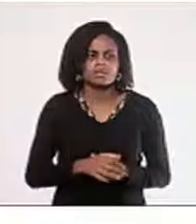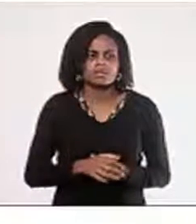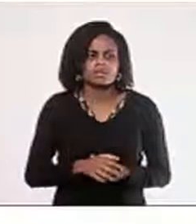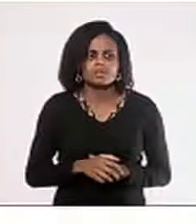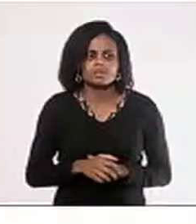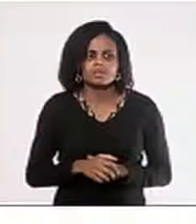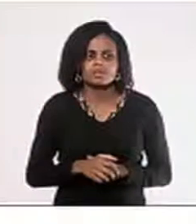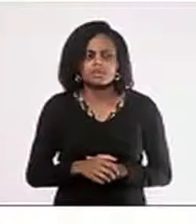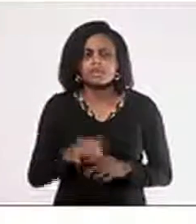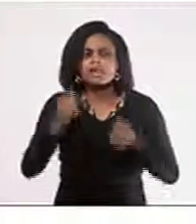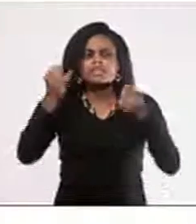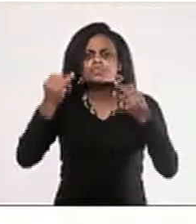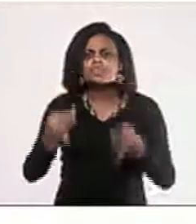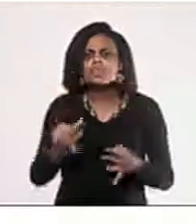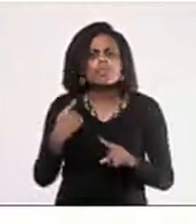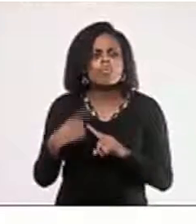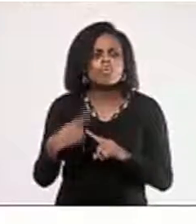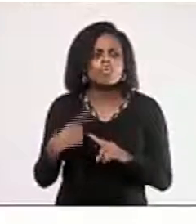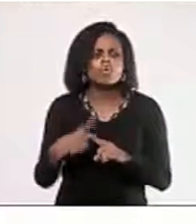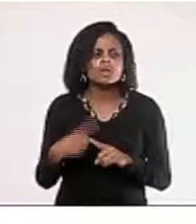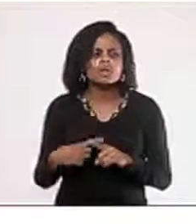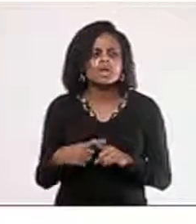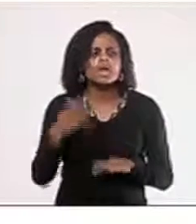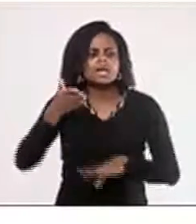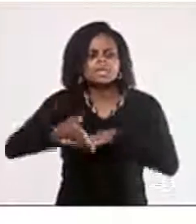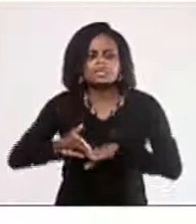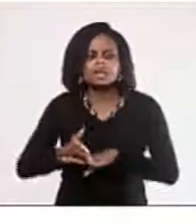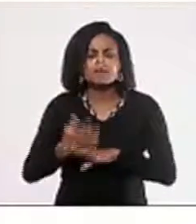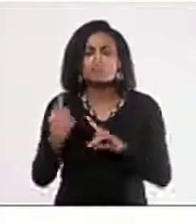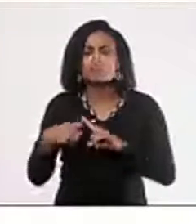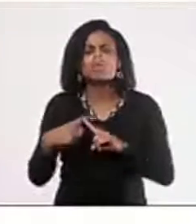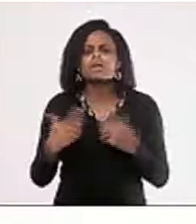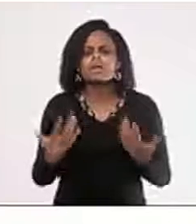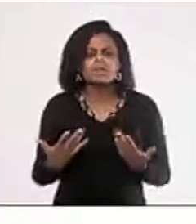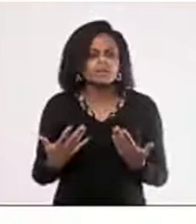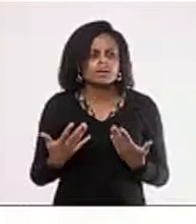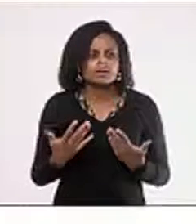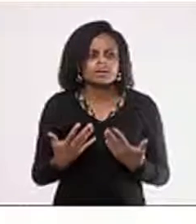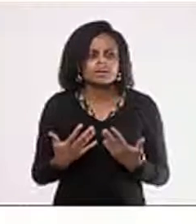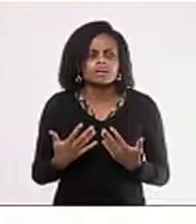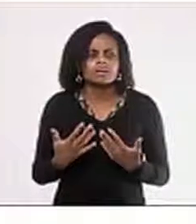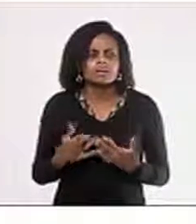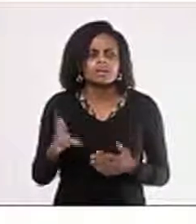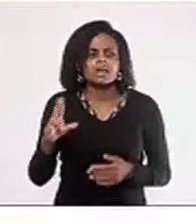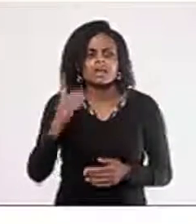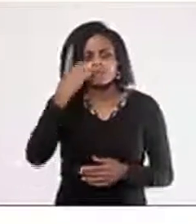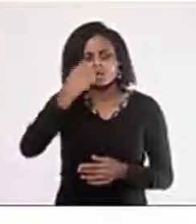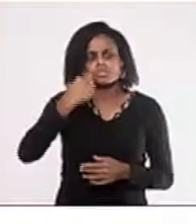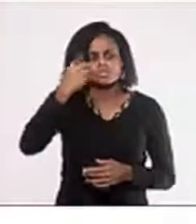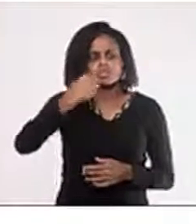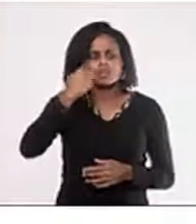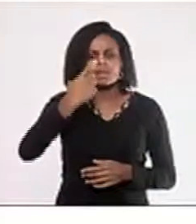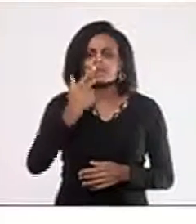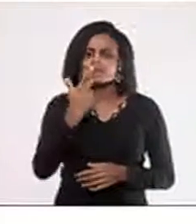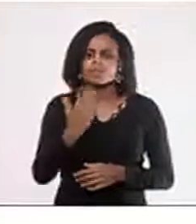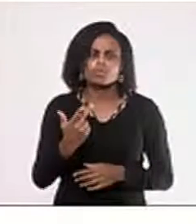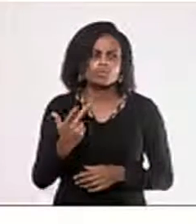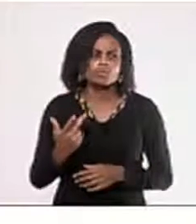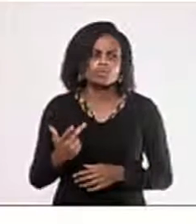da justificativa para que a polícia entrasse na universidade, O advogado-geral da União